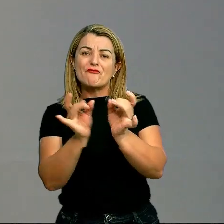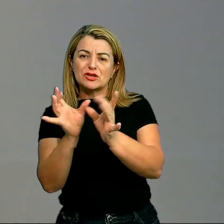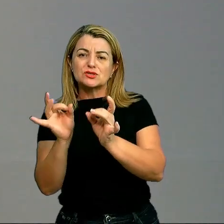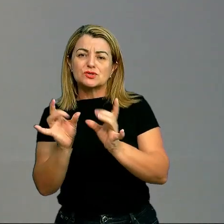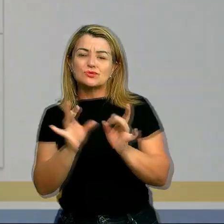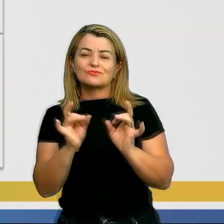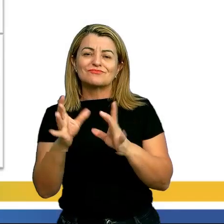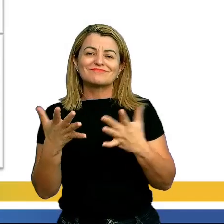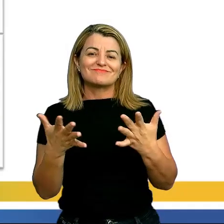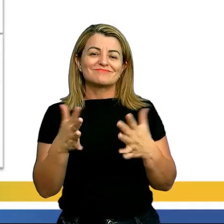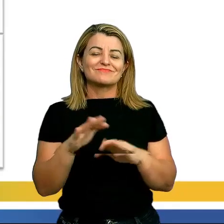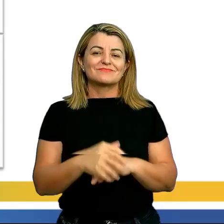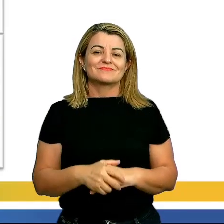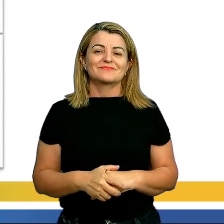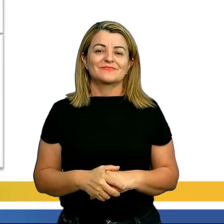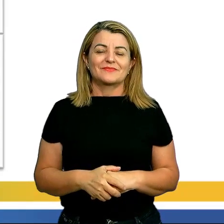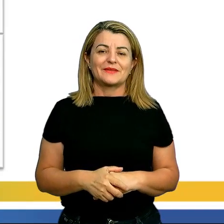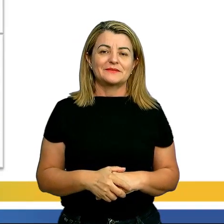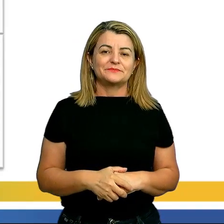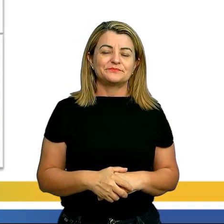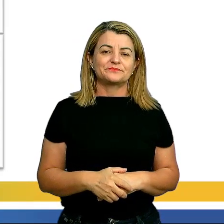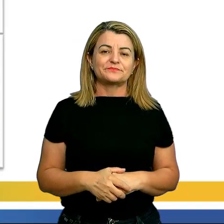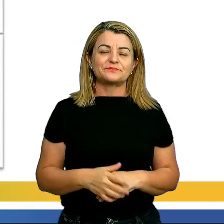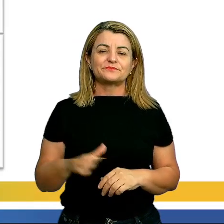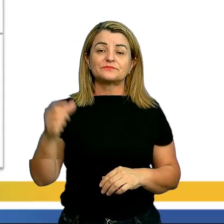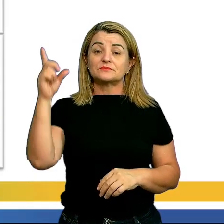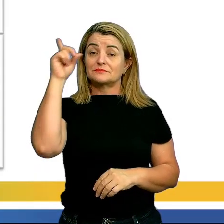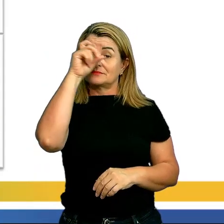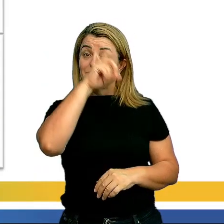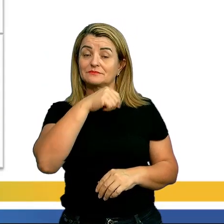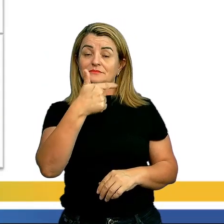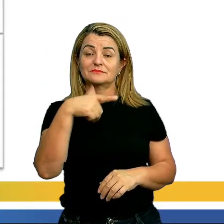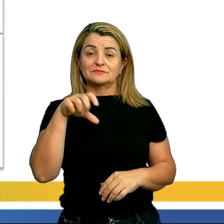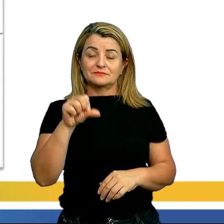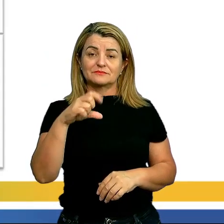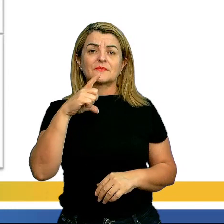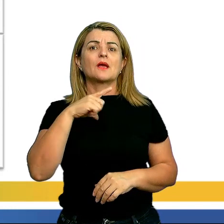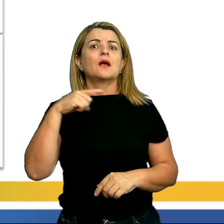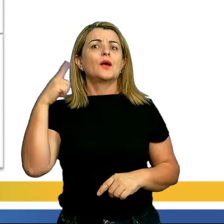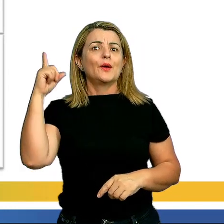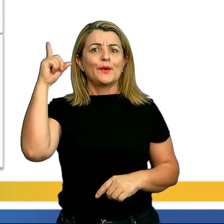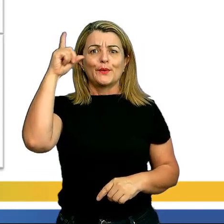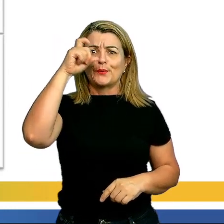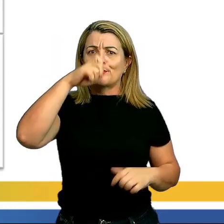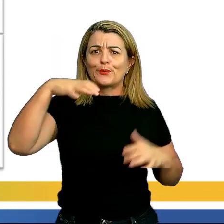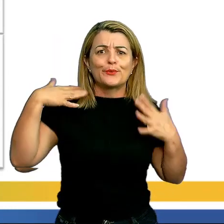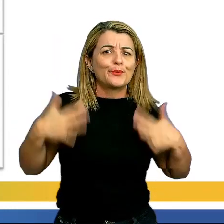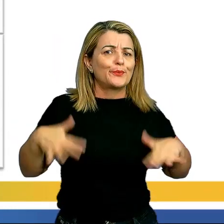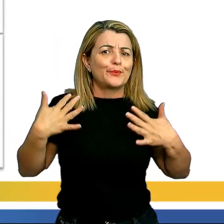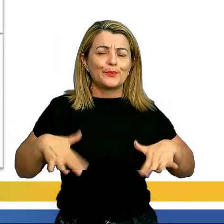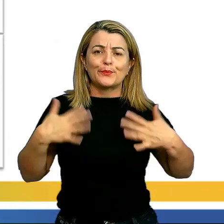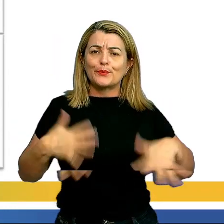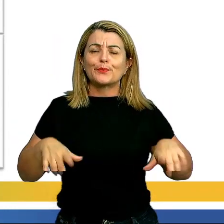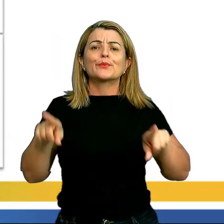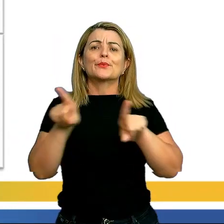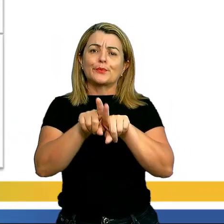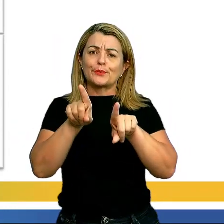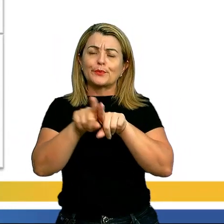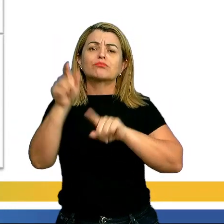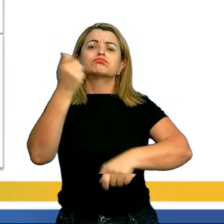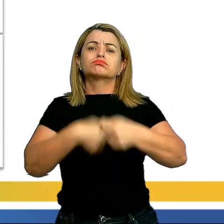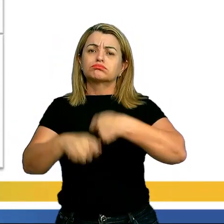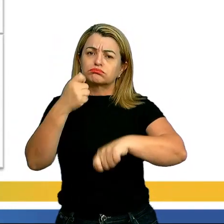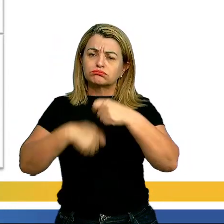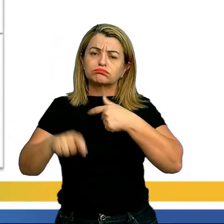brasileira. Mas não acabou, não. A crise de 29, ela vai ter efeitos catastróficos, não só na economia,